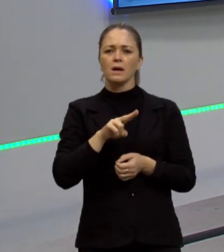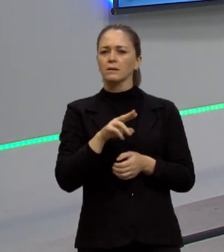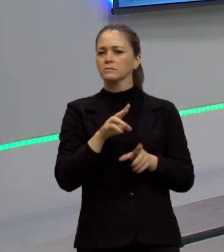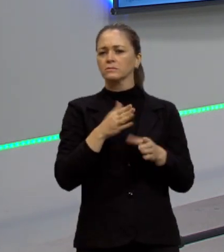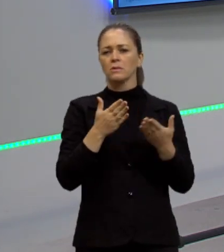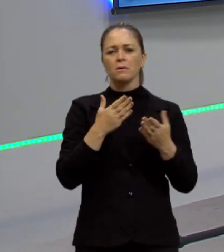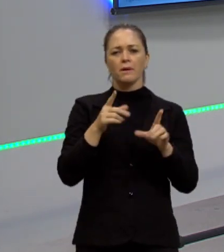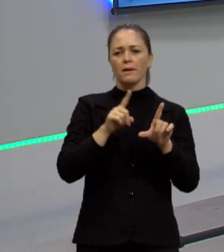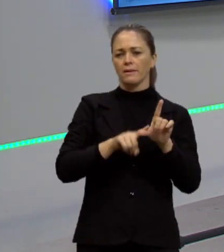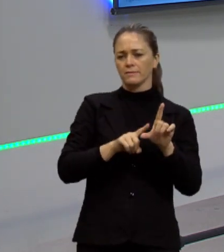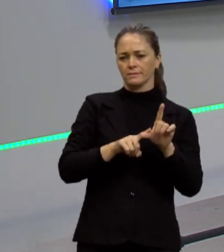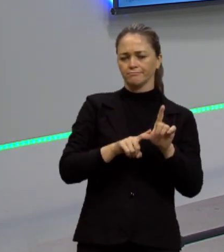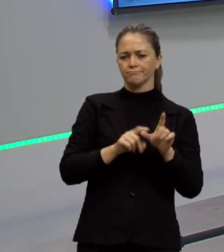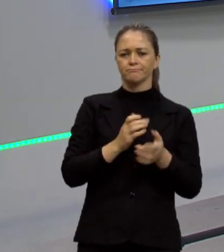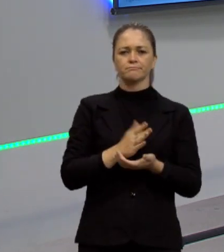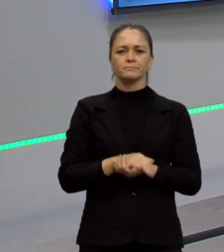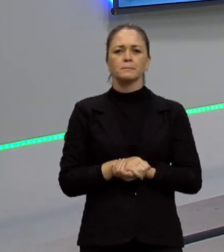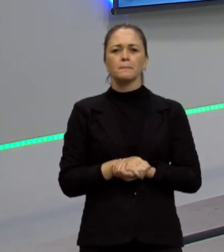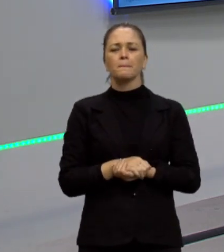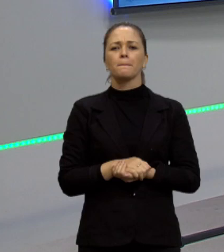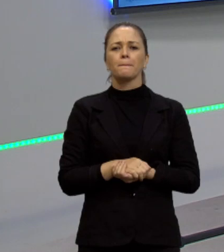um expoente.